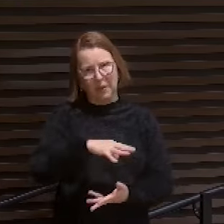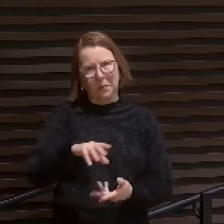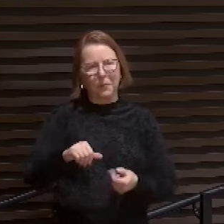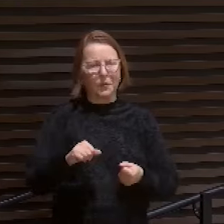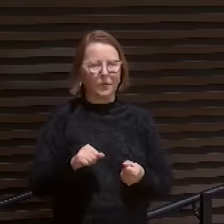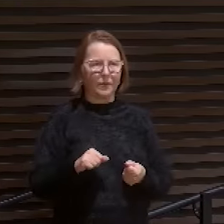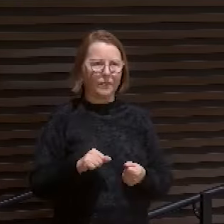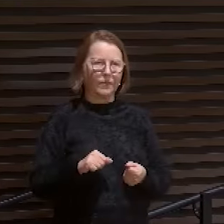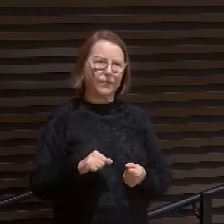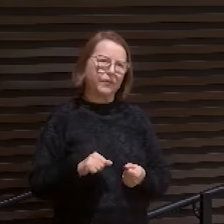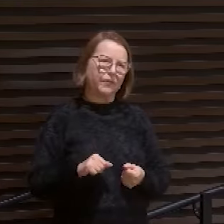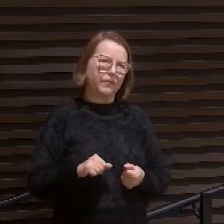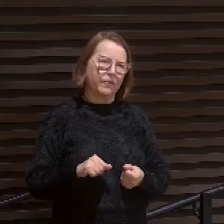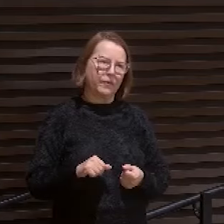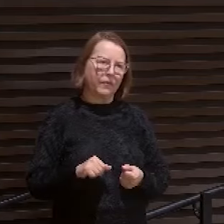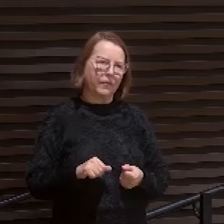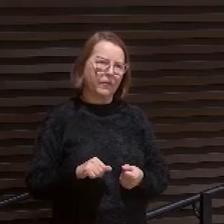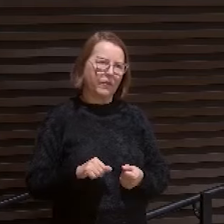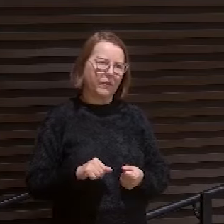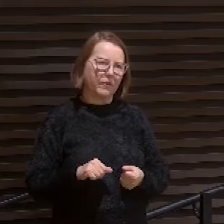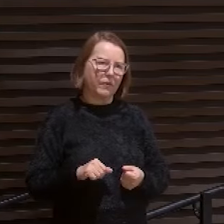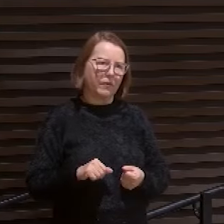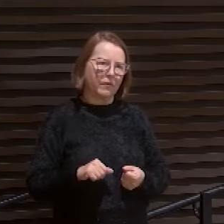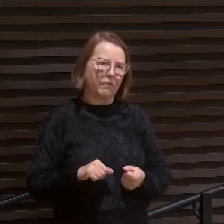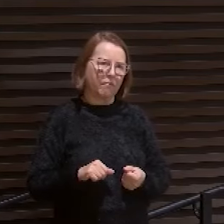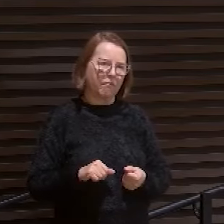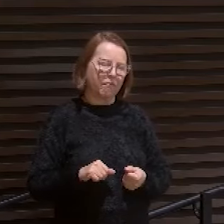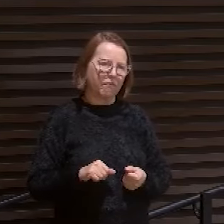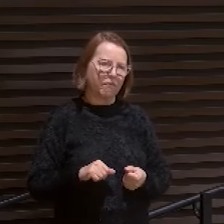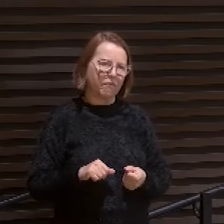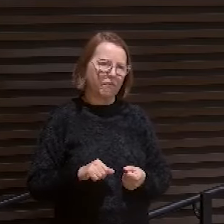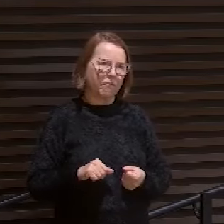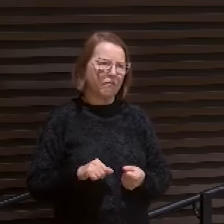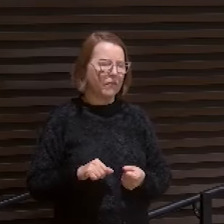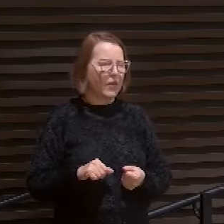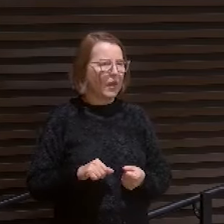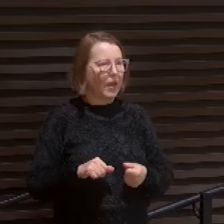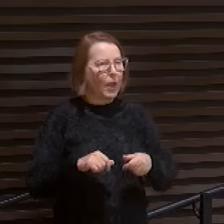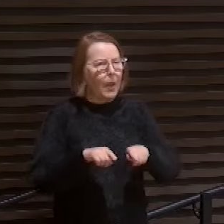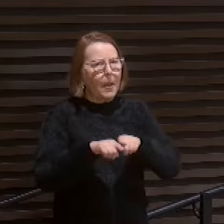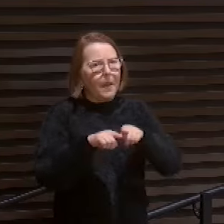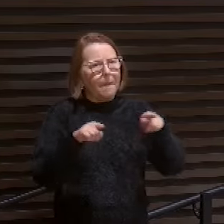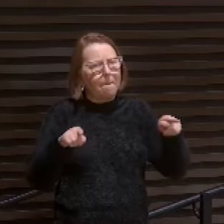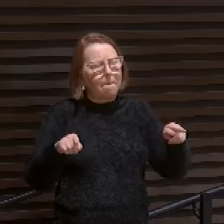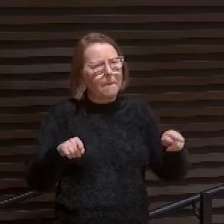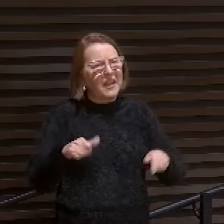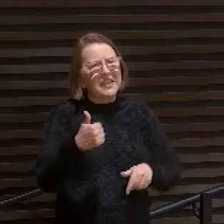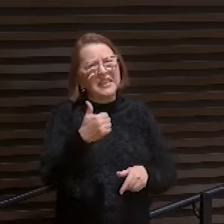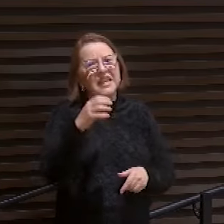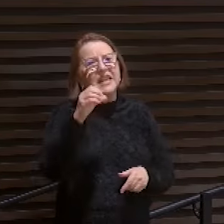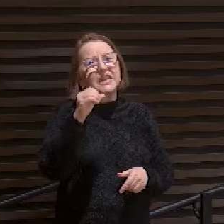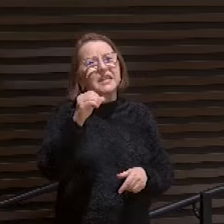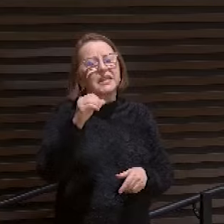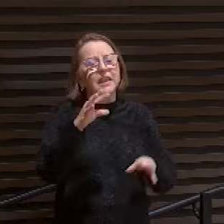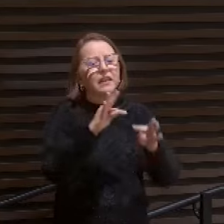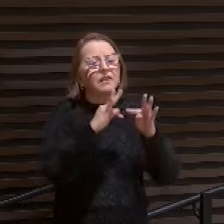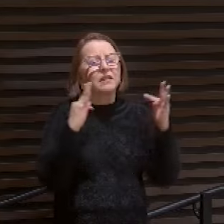Eles ficaram por todos os povos por aí. Mas as outras 10 tribos,